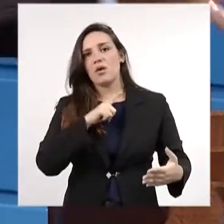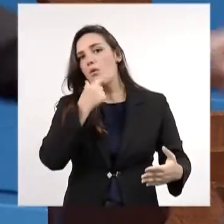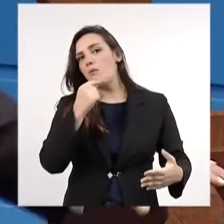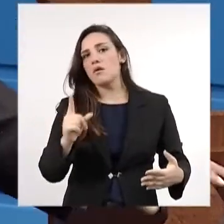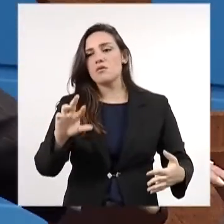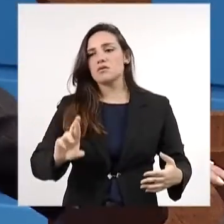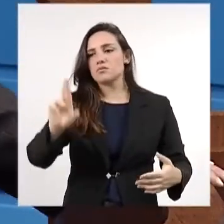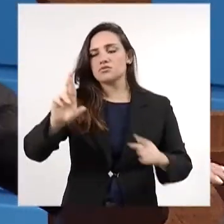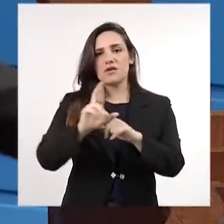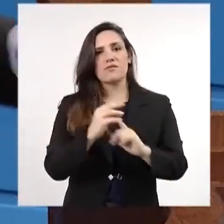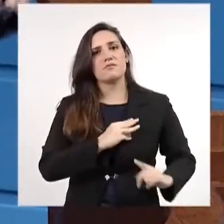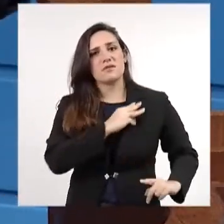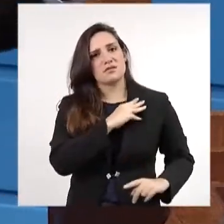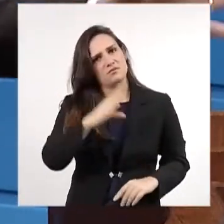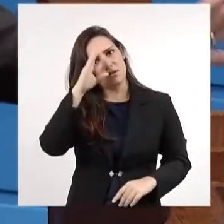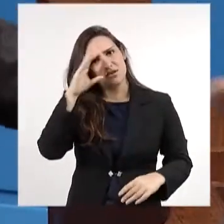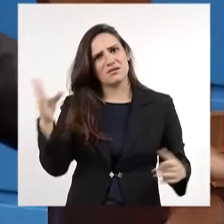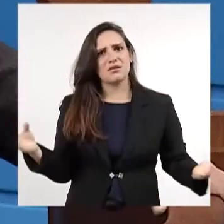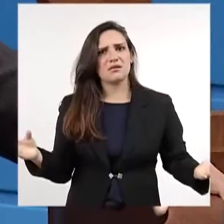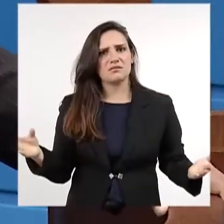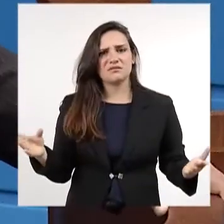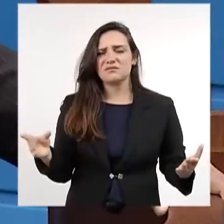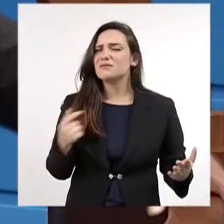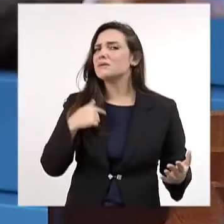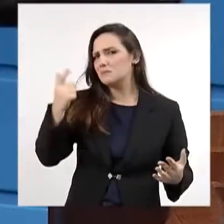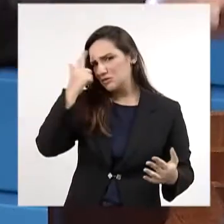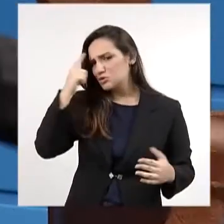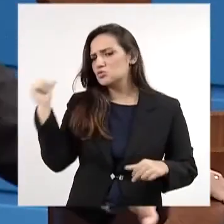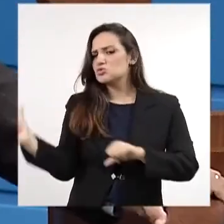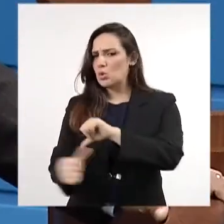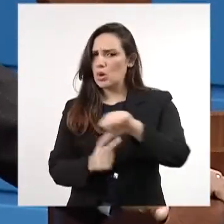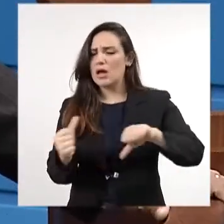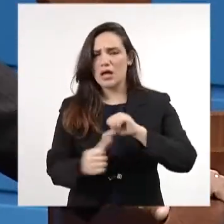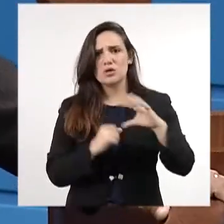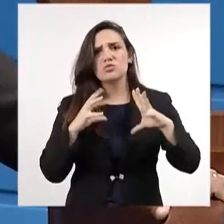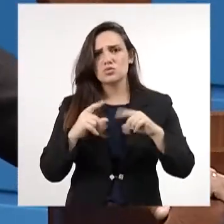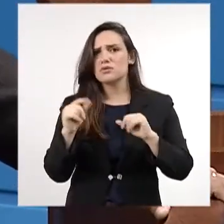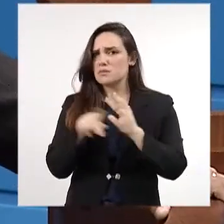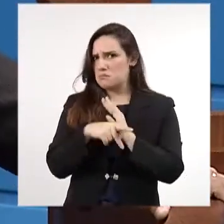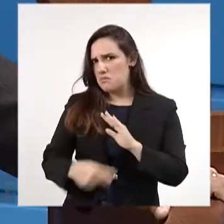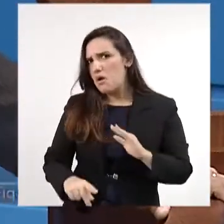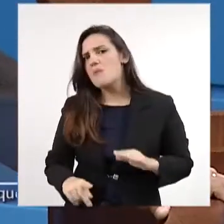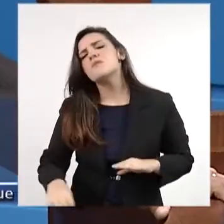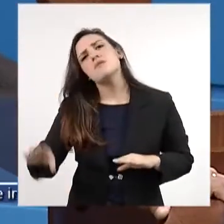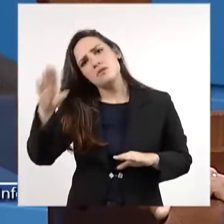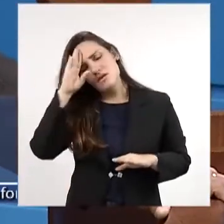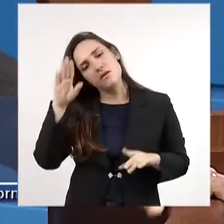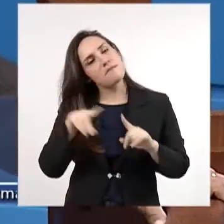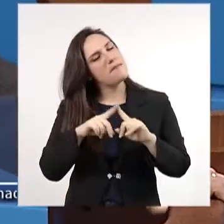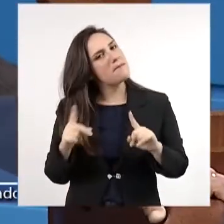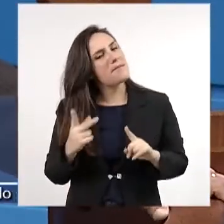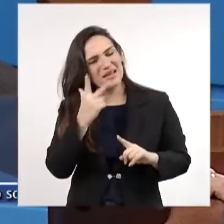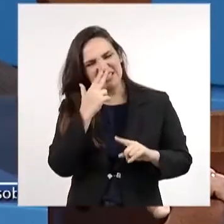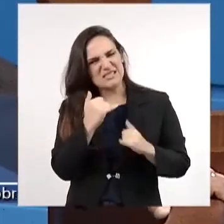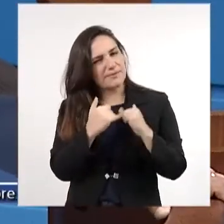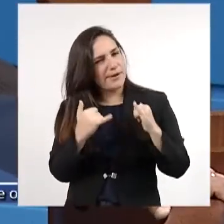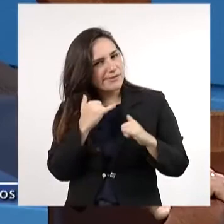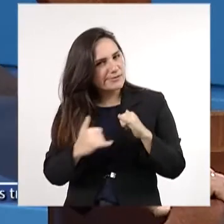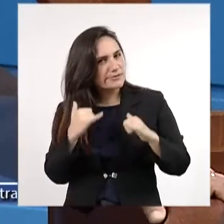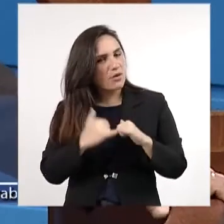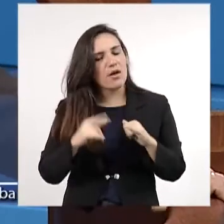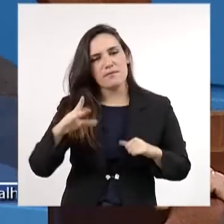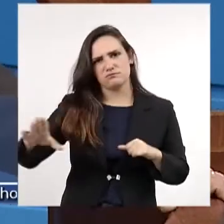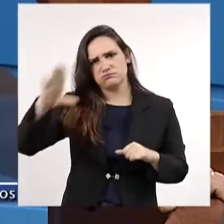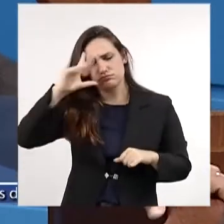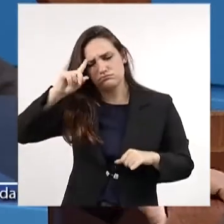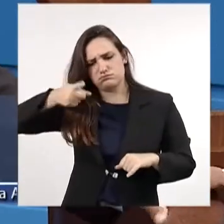com certeza nós vamos viver nesse regime democrático, mas parcialmente militar, dizendo, porque todas as